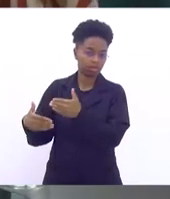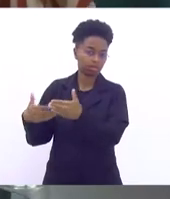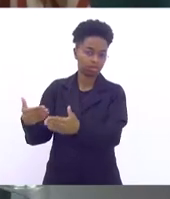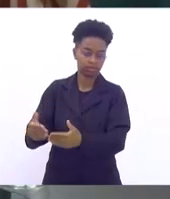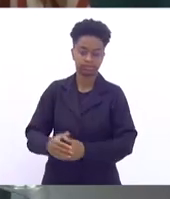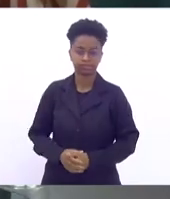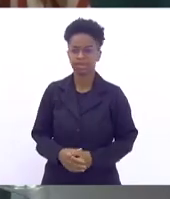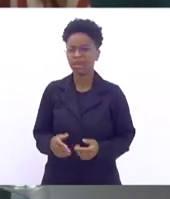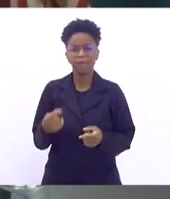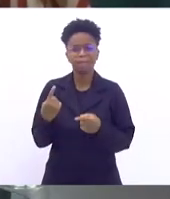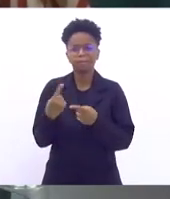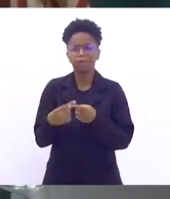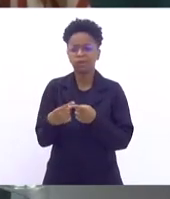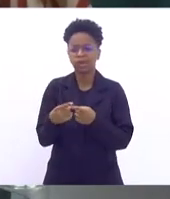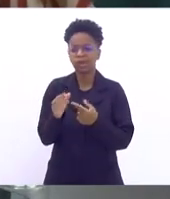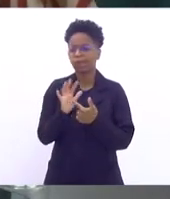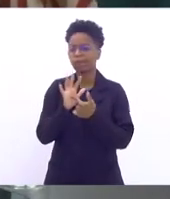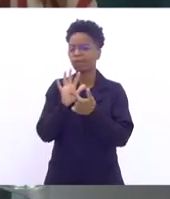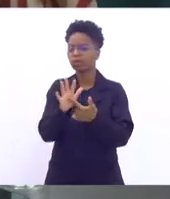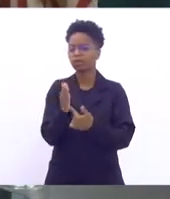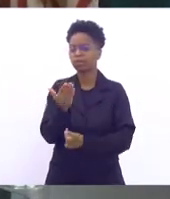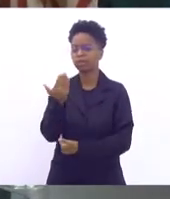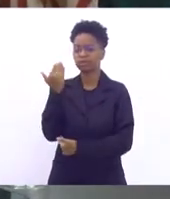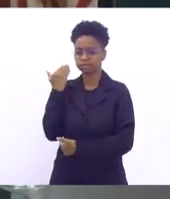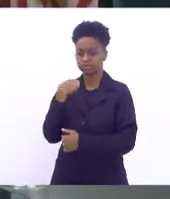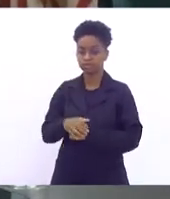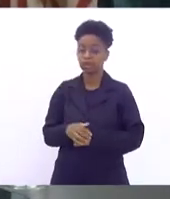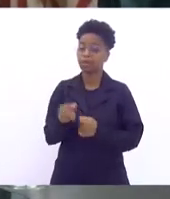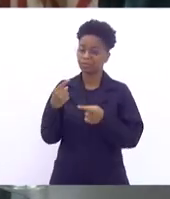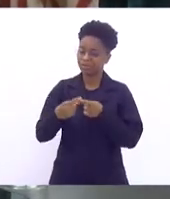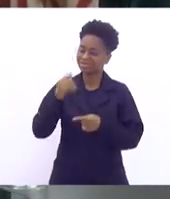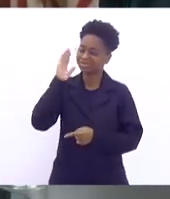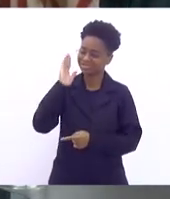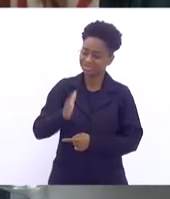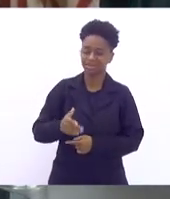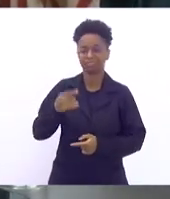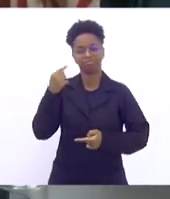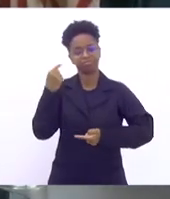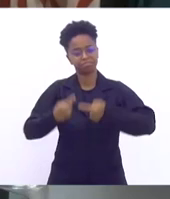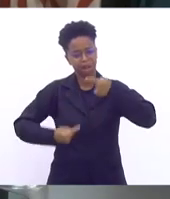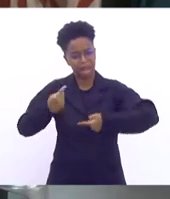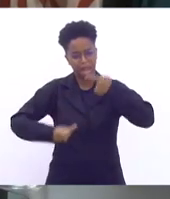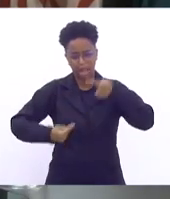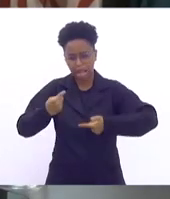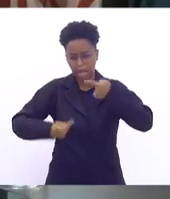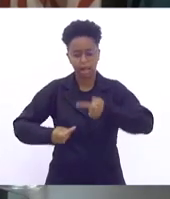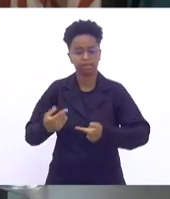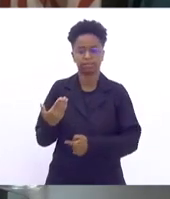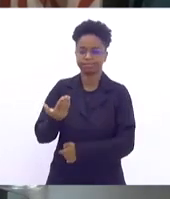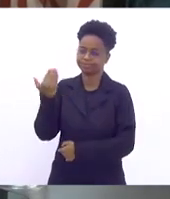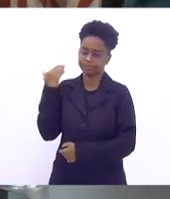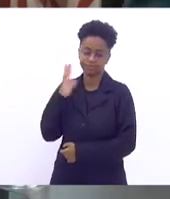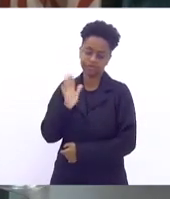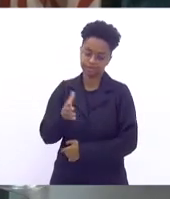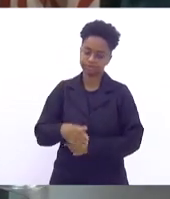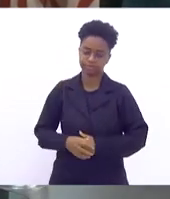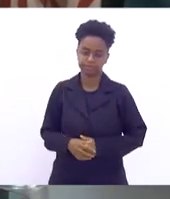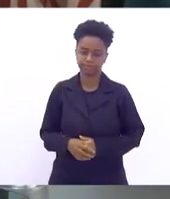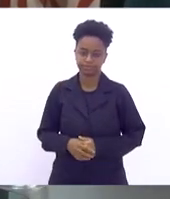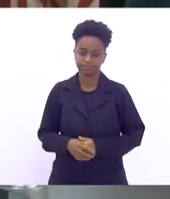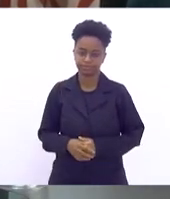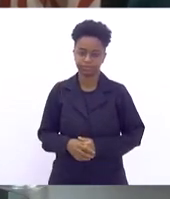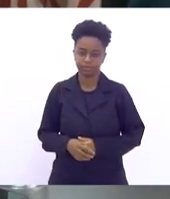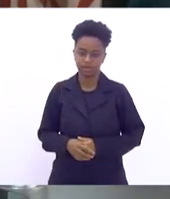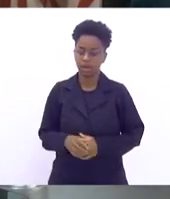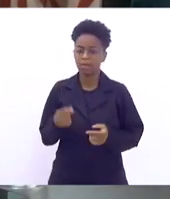E por que apresentamos a época porque essa polêmica já existia essa polêmicas existia E